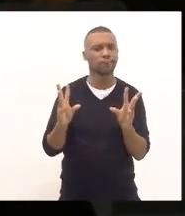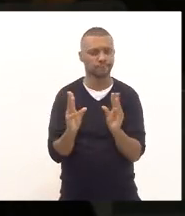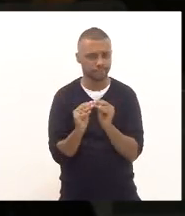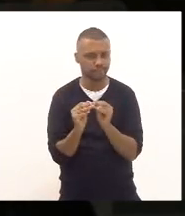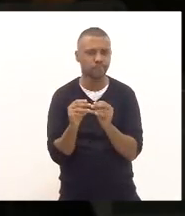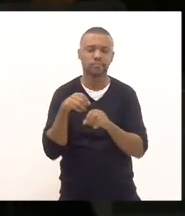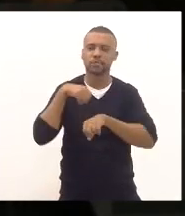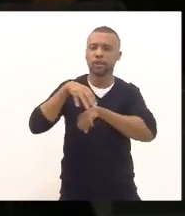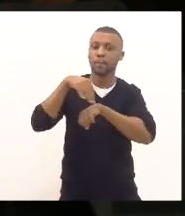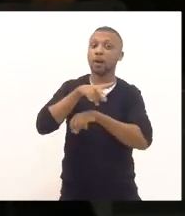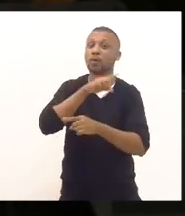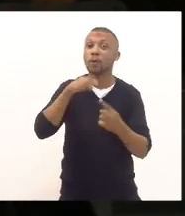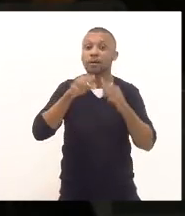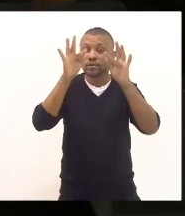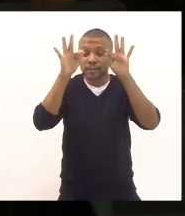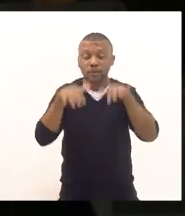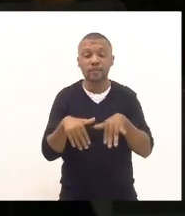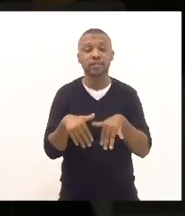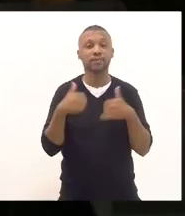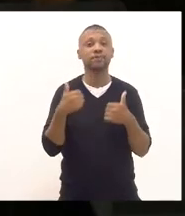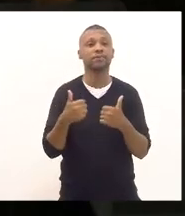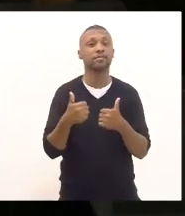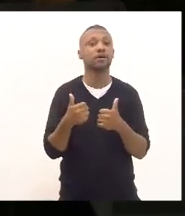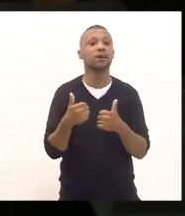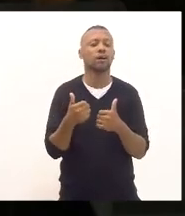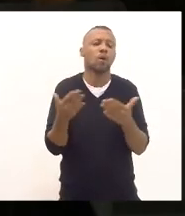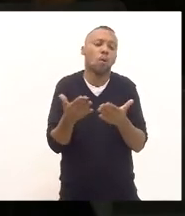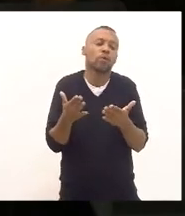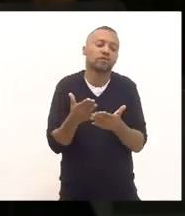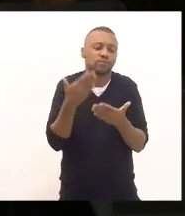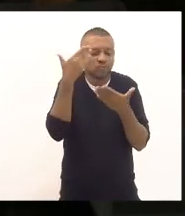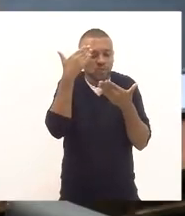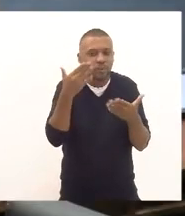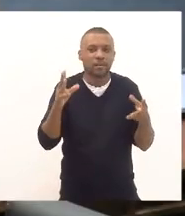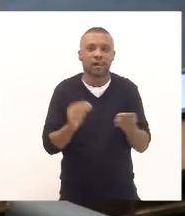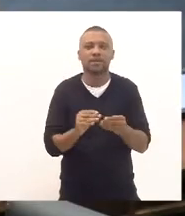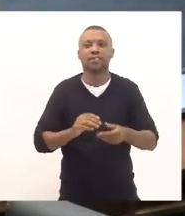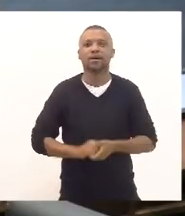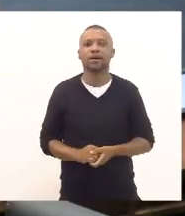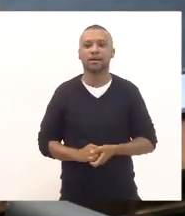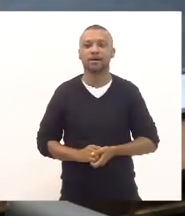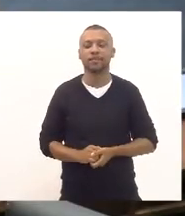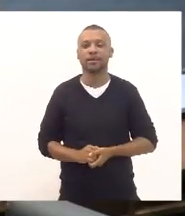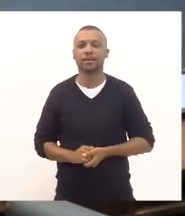presente para encerrar o dia de hoje porque obrigado